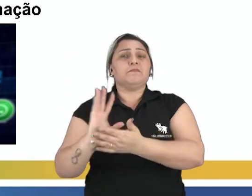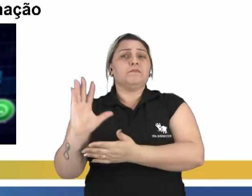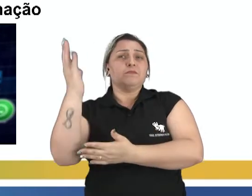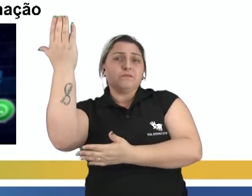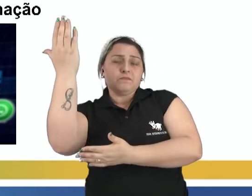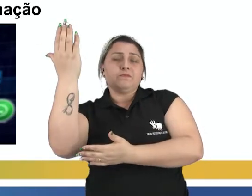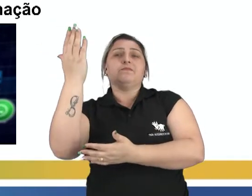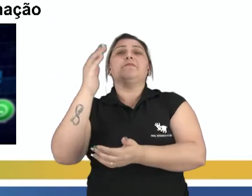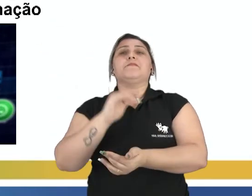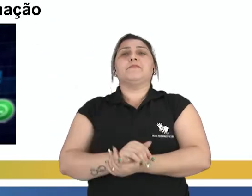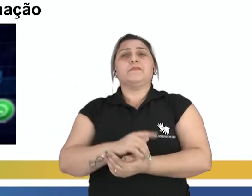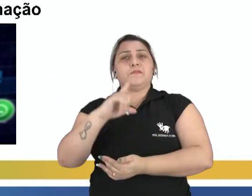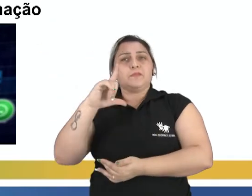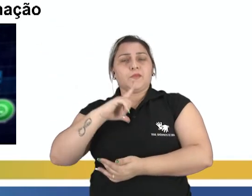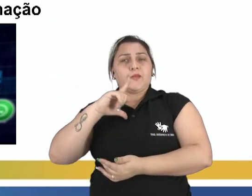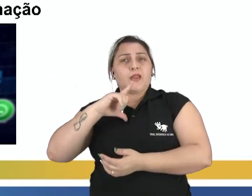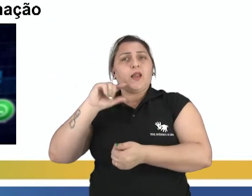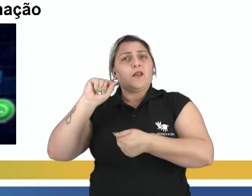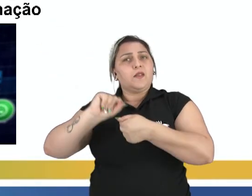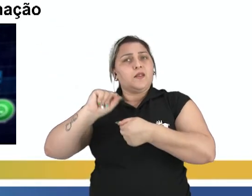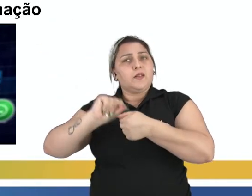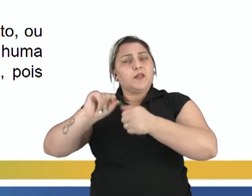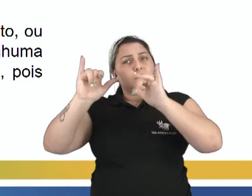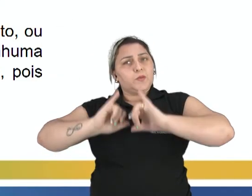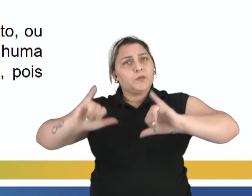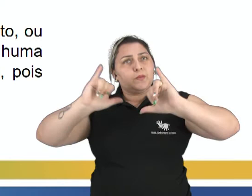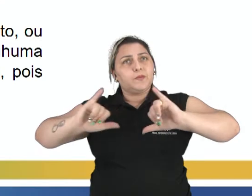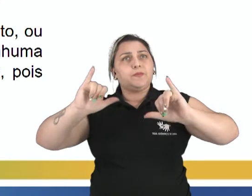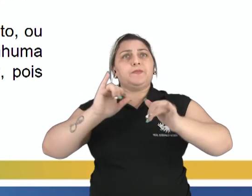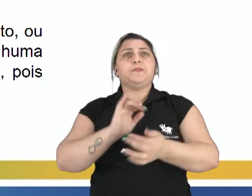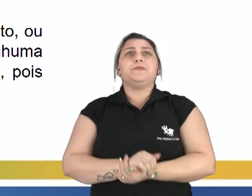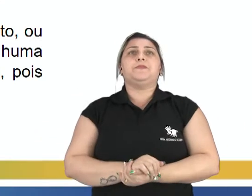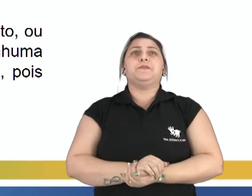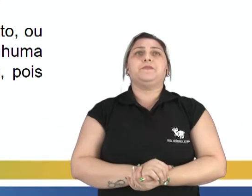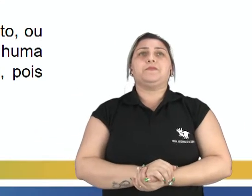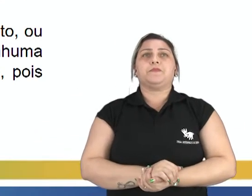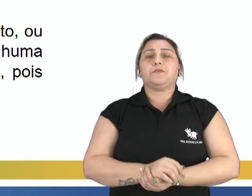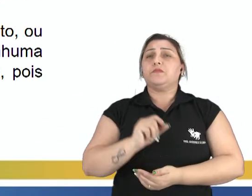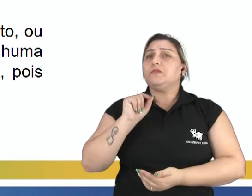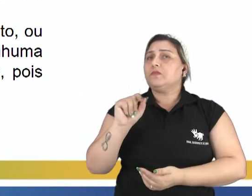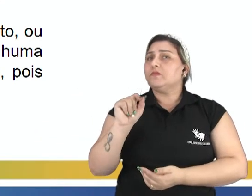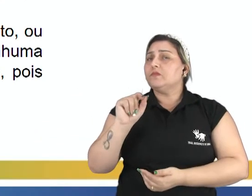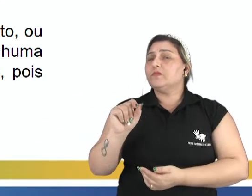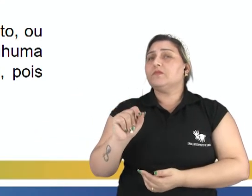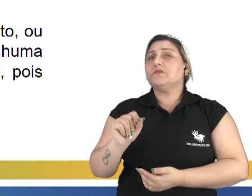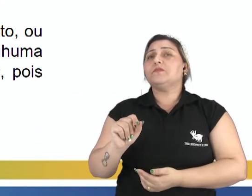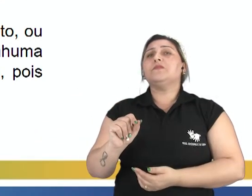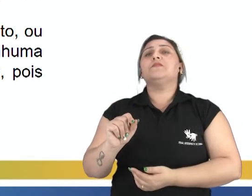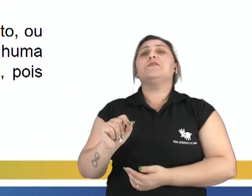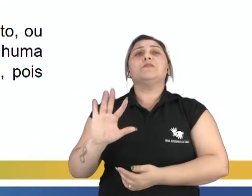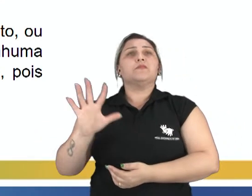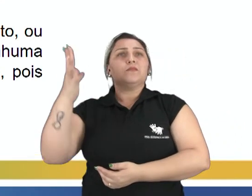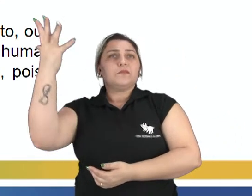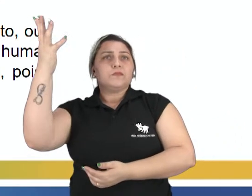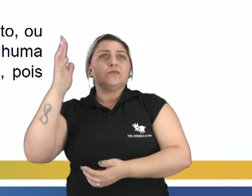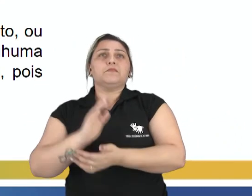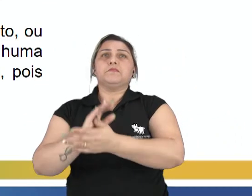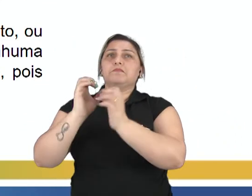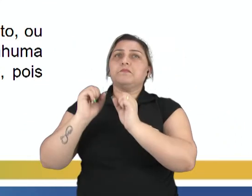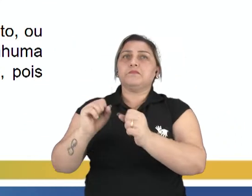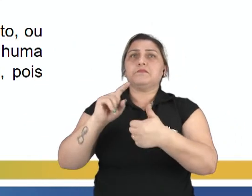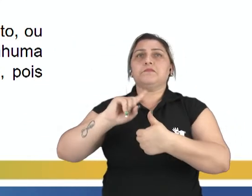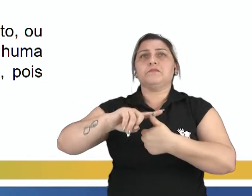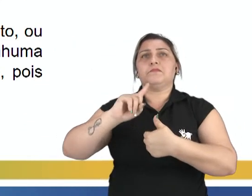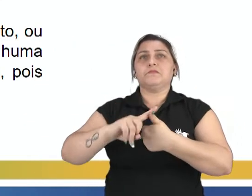que causaram ali a construção daquela notícia, tá? E aí, o que seriam, então, os fatos? Os fatos eles podem